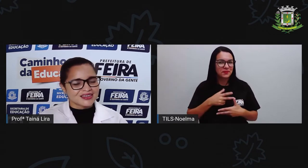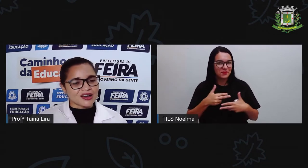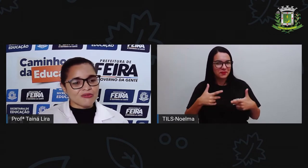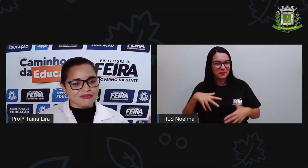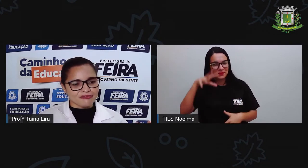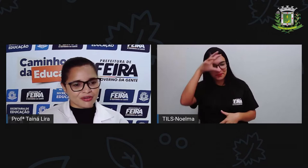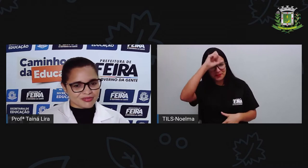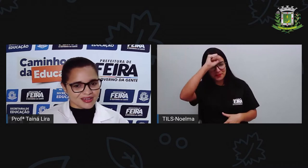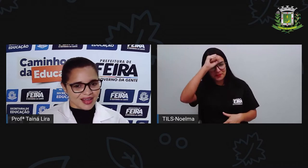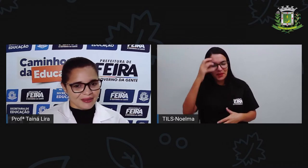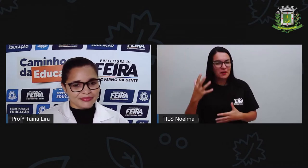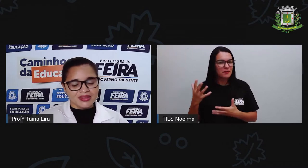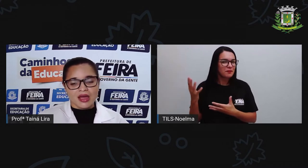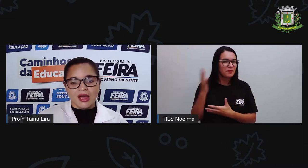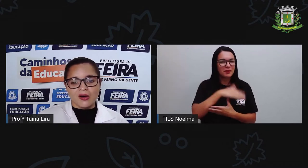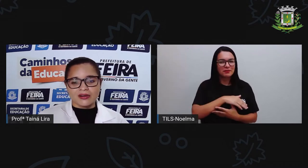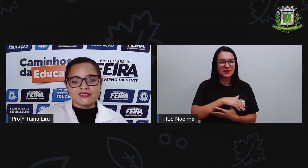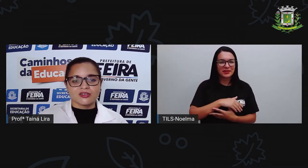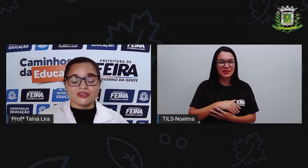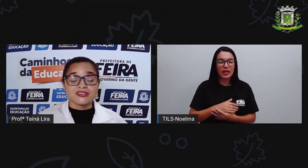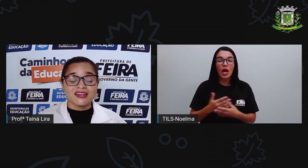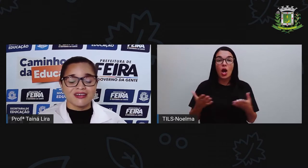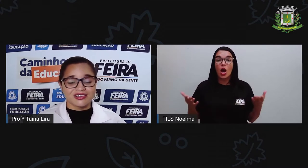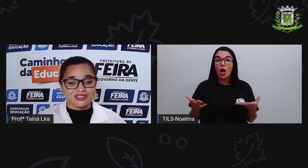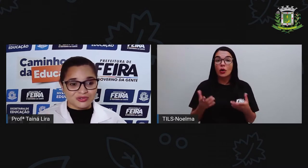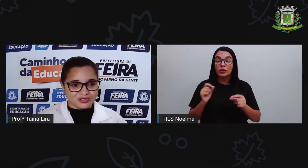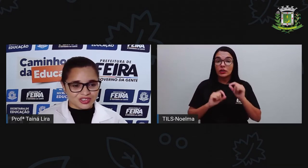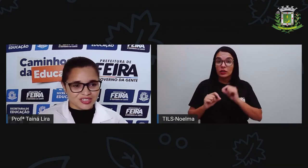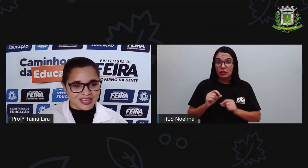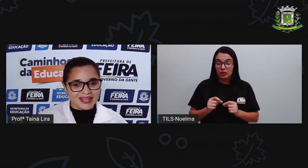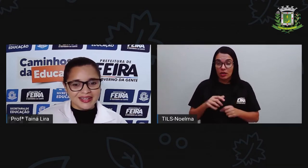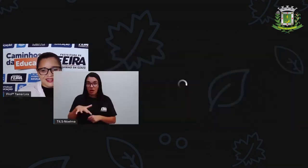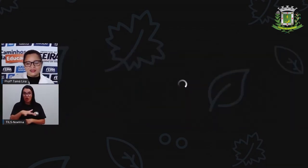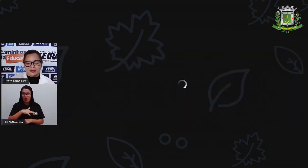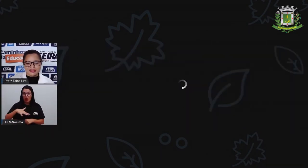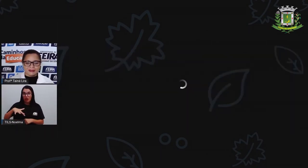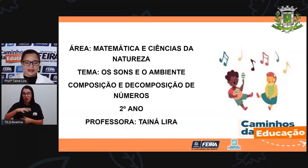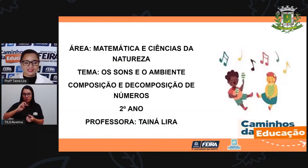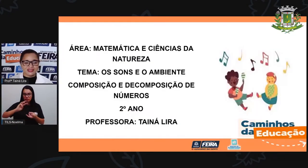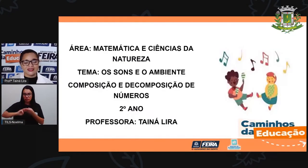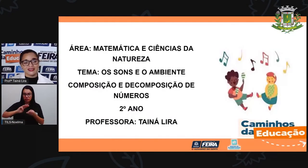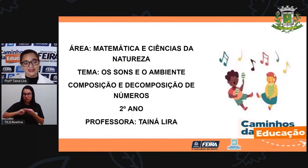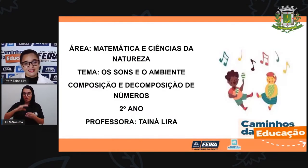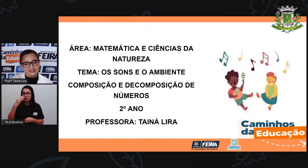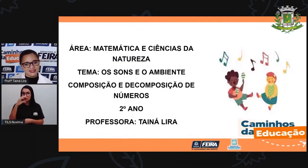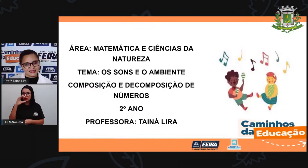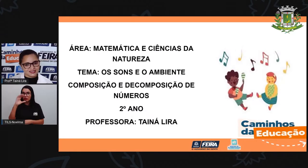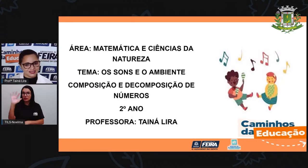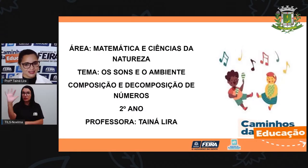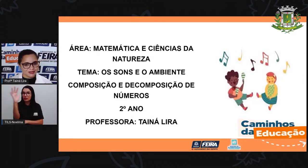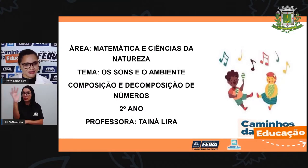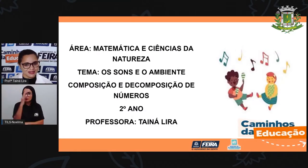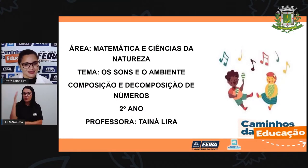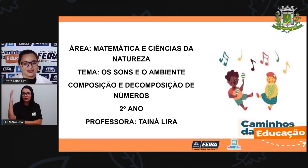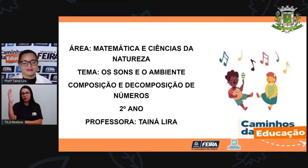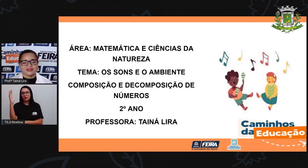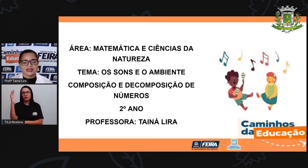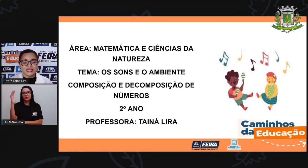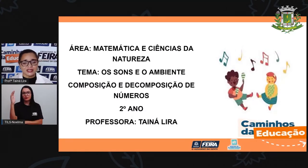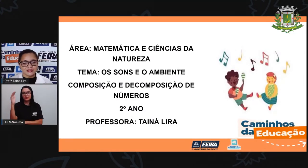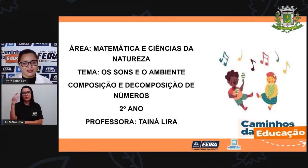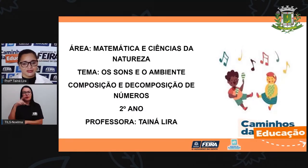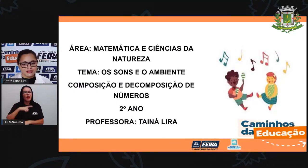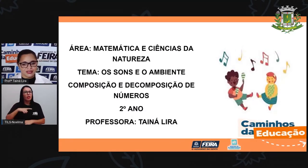Então vamos lá olha só nossa aula de hoje é na área de matemática e Ciências da Natureza